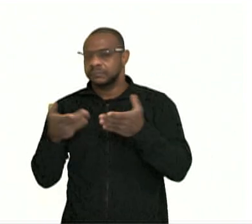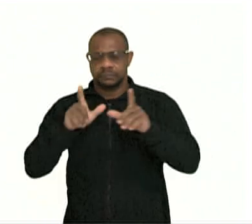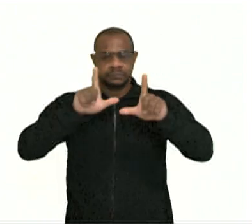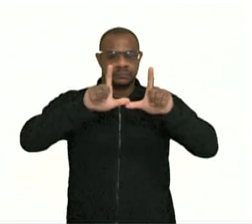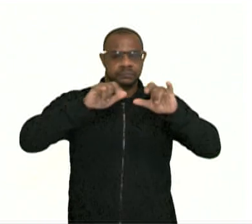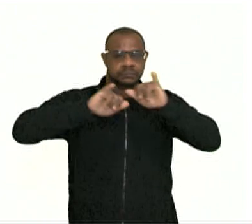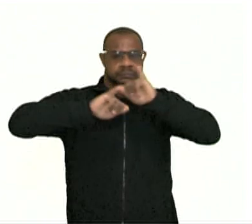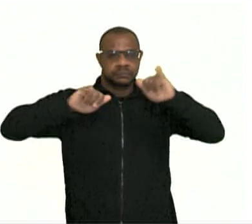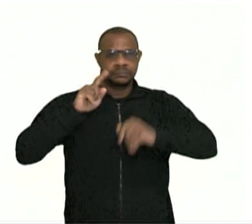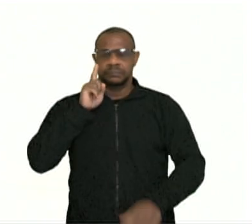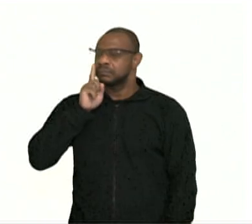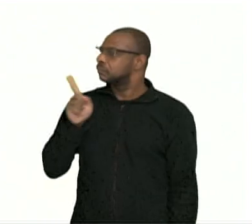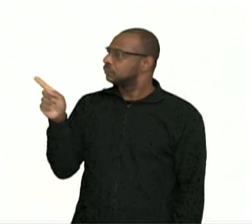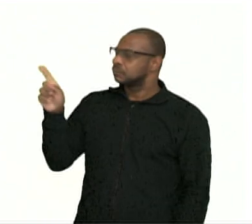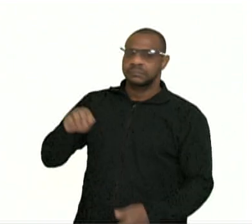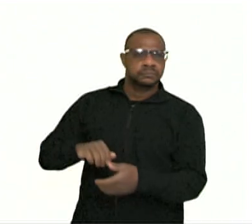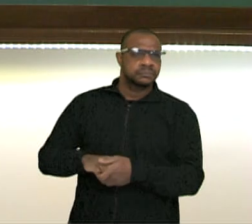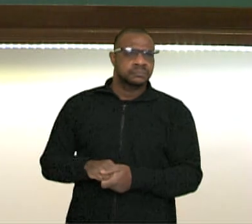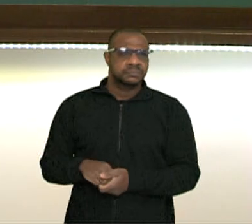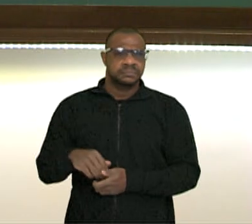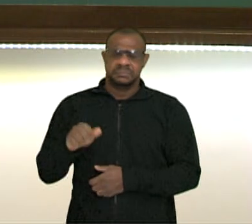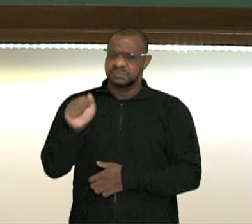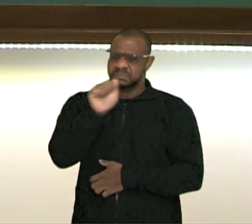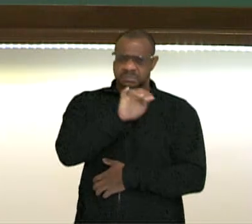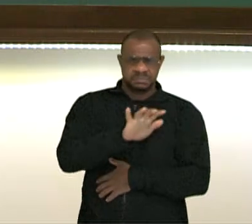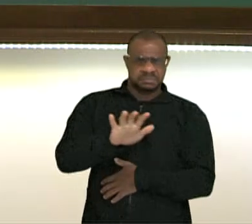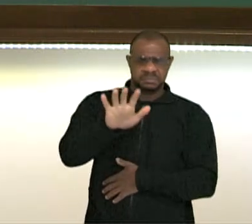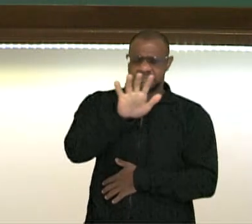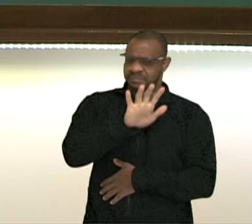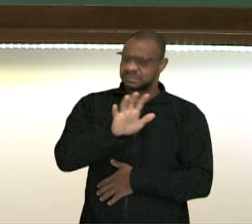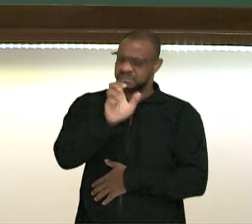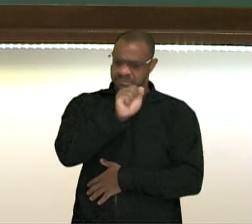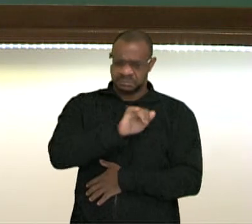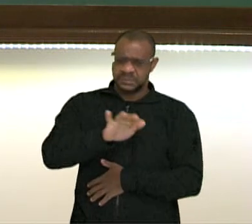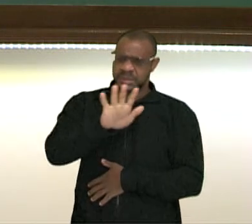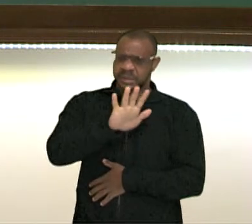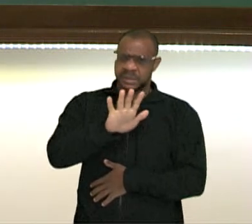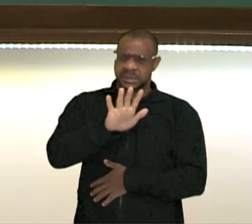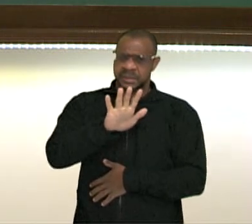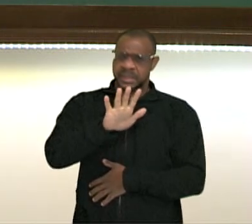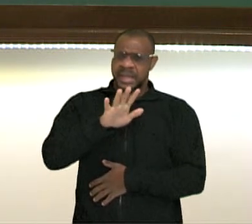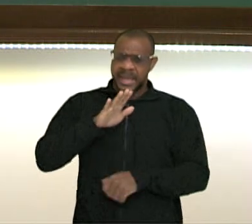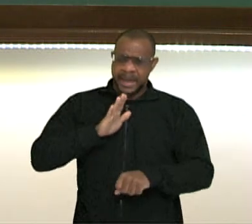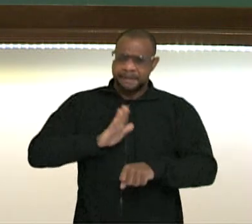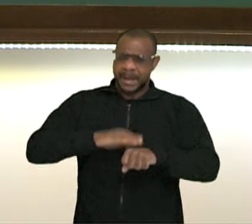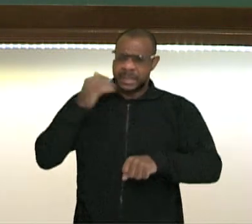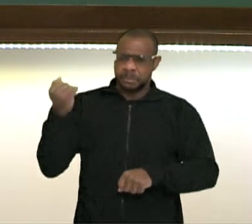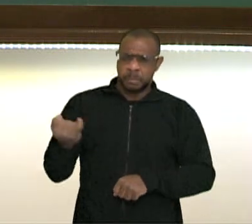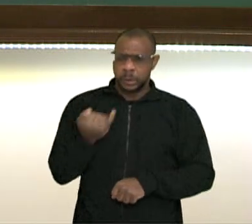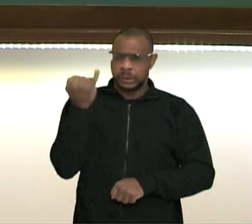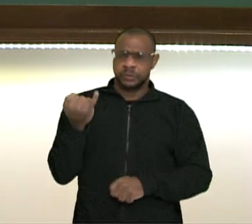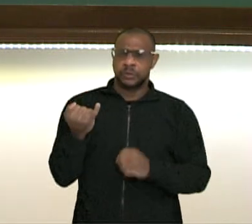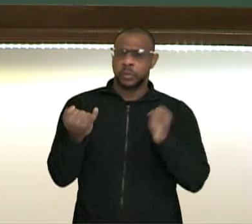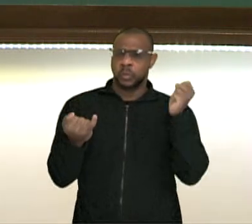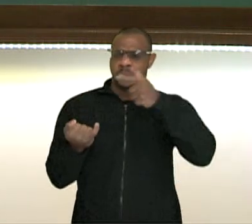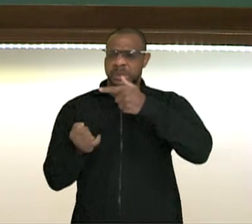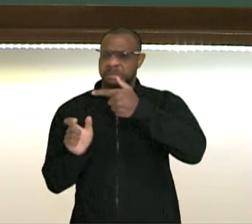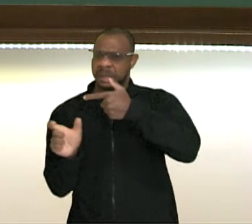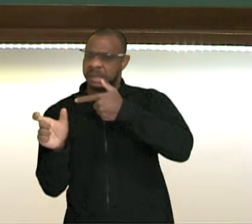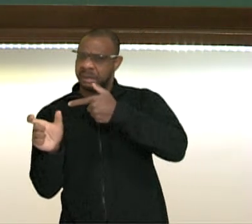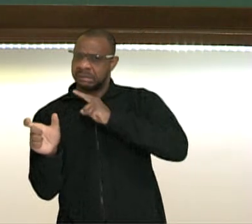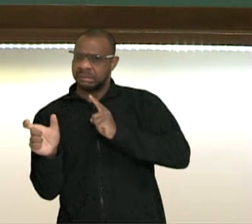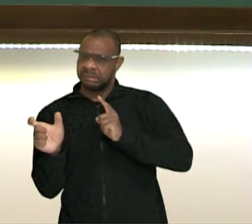panfleto. Será que uma imagem, né? Você já pensou assim, uma imagem vale mais que 1000 palavras? Dando um